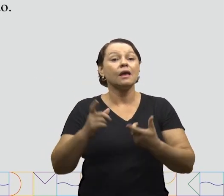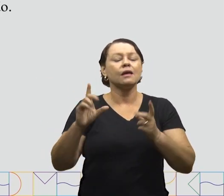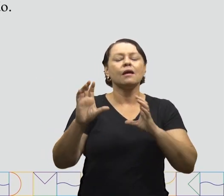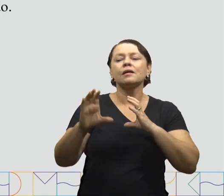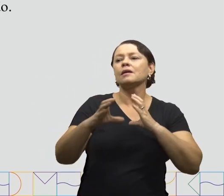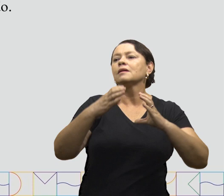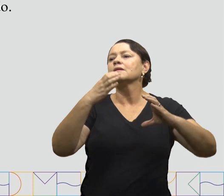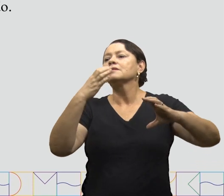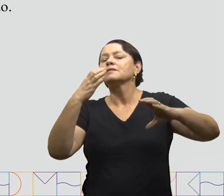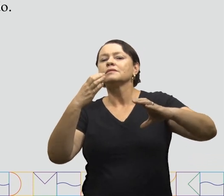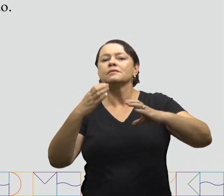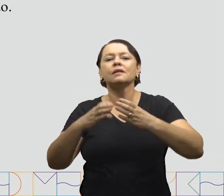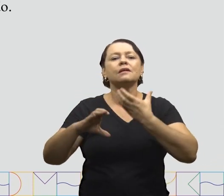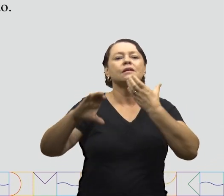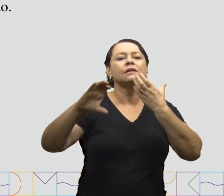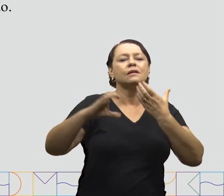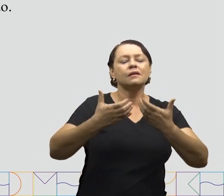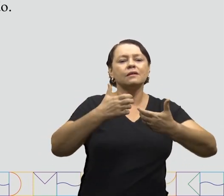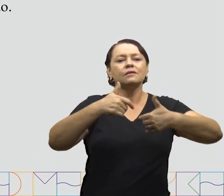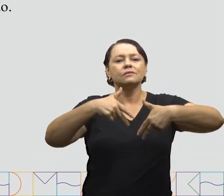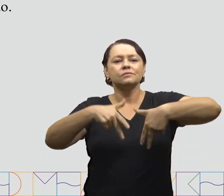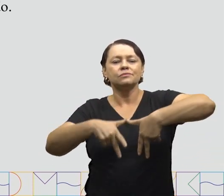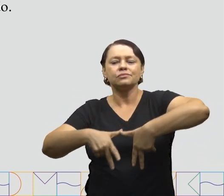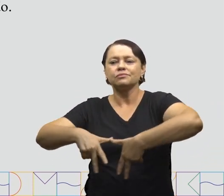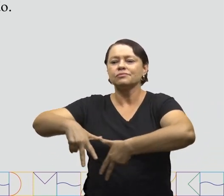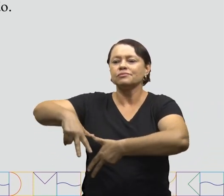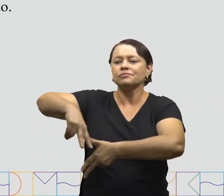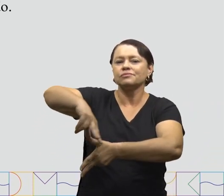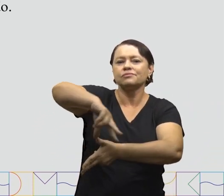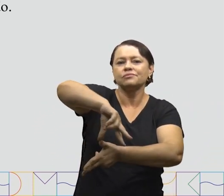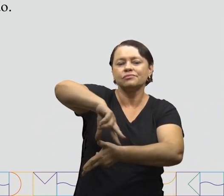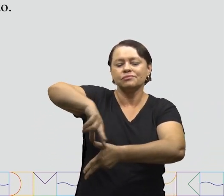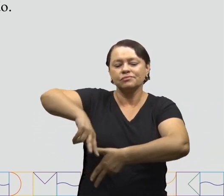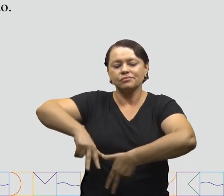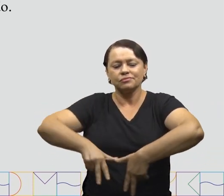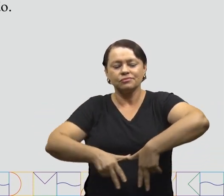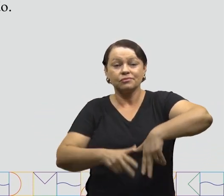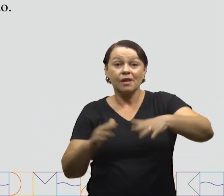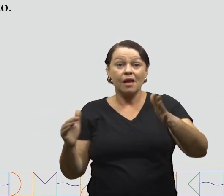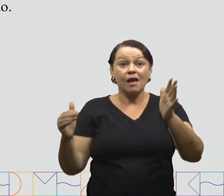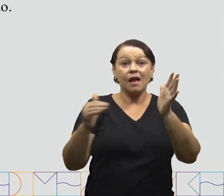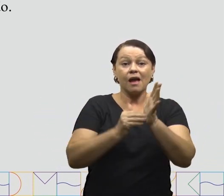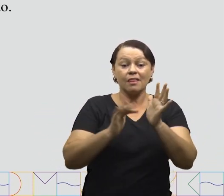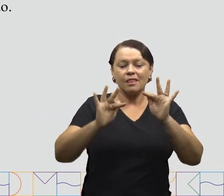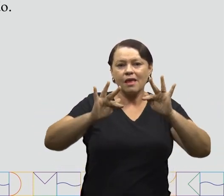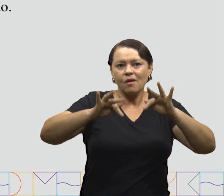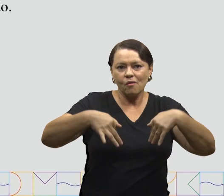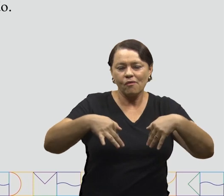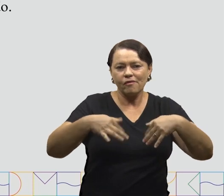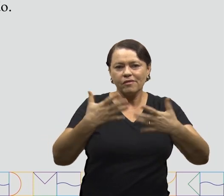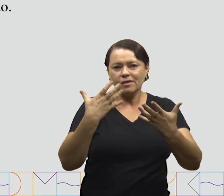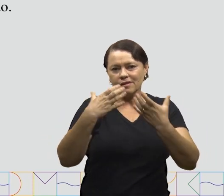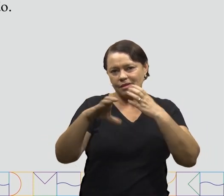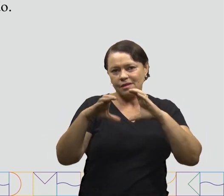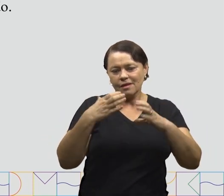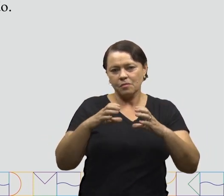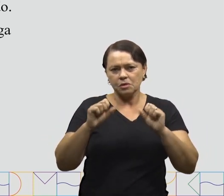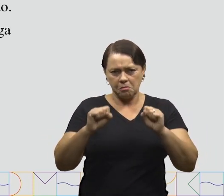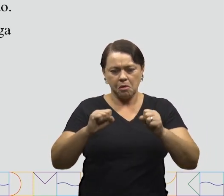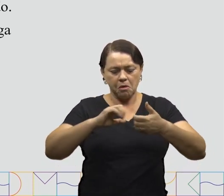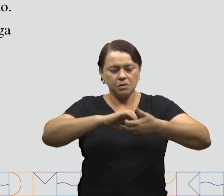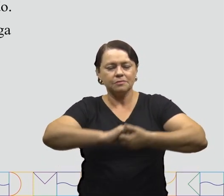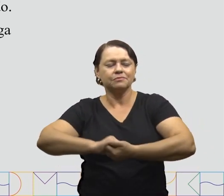Ir cantando e girando na mesma direção até terminar a canção. Será que pode soltar a mão do